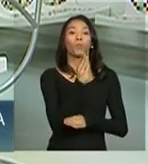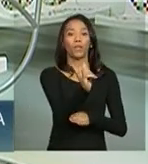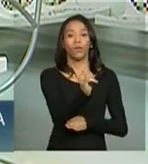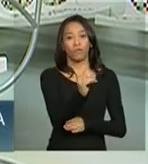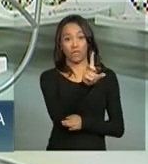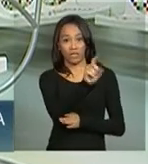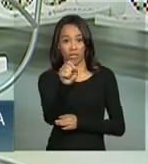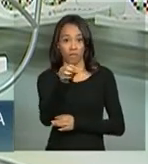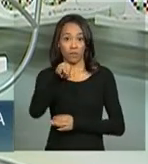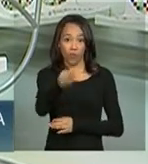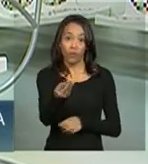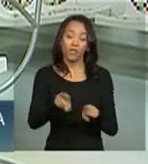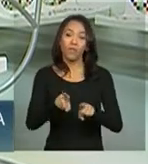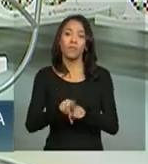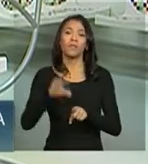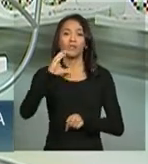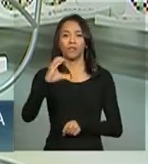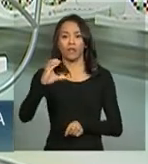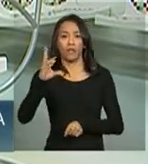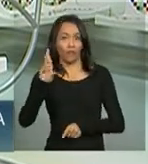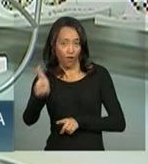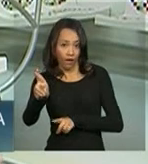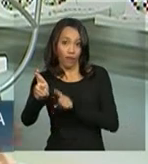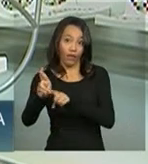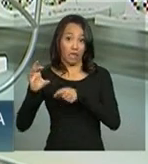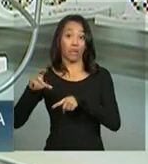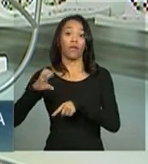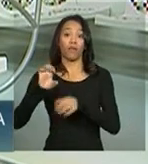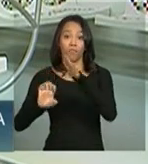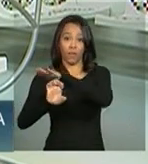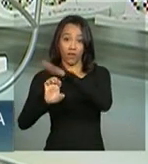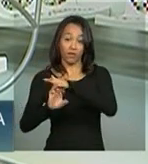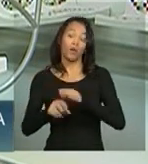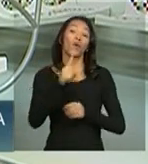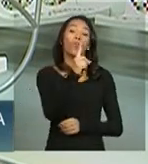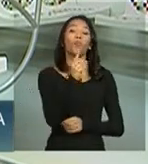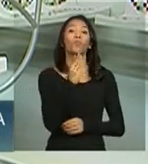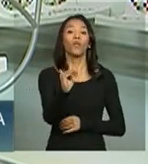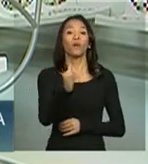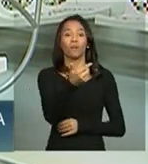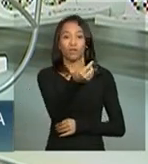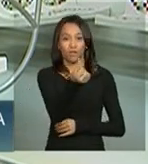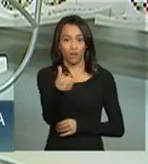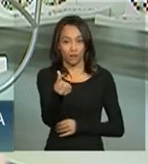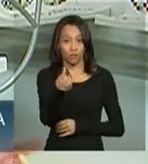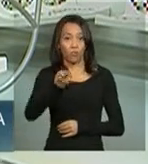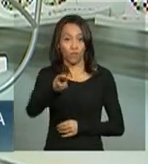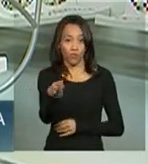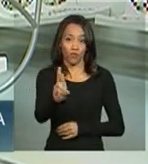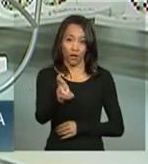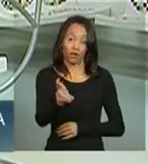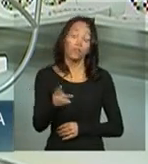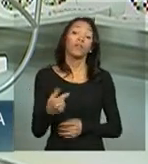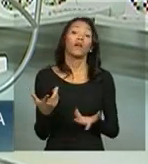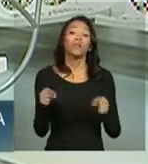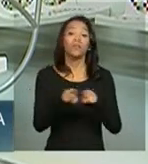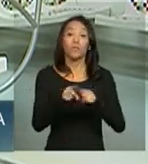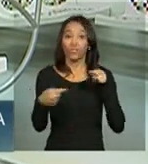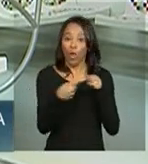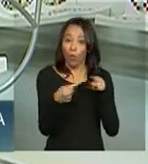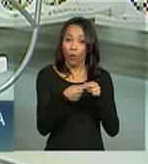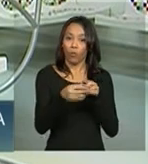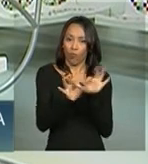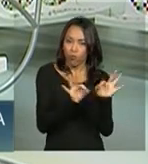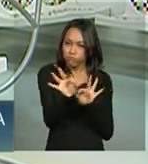e a empresa CCR, Companhia de Concessões Rodoviárias, com 1 bilhão e 600 milhões de reais. De acordo com o planejamento